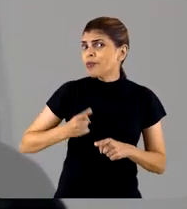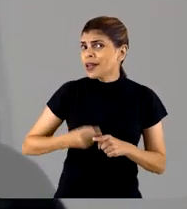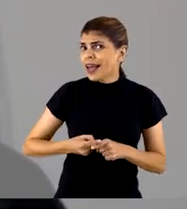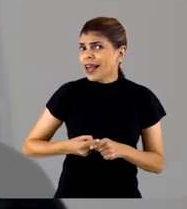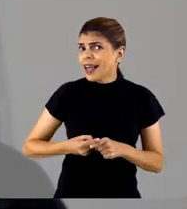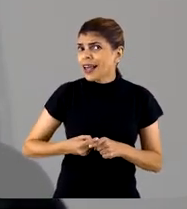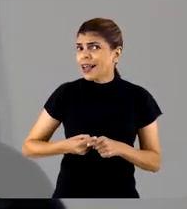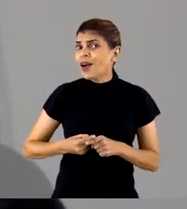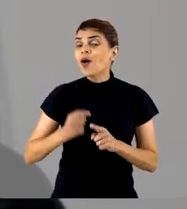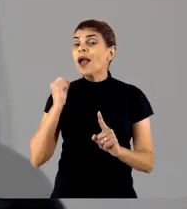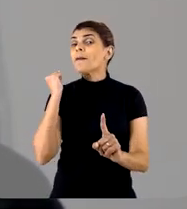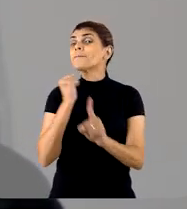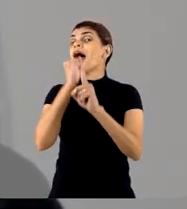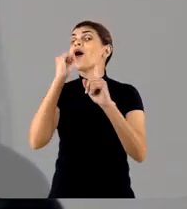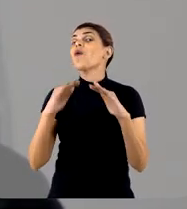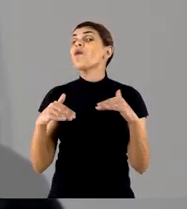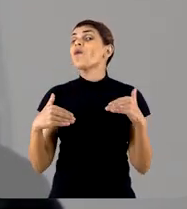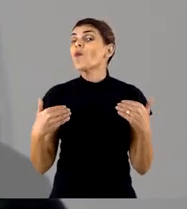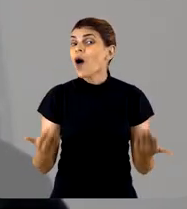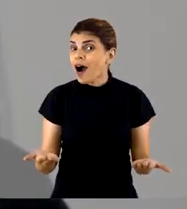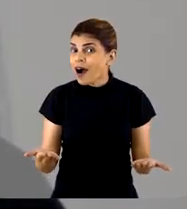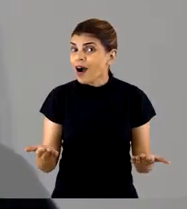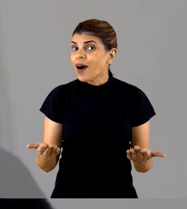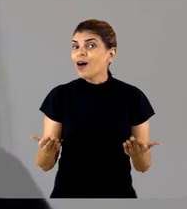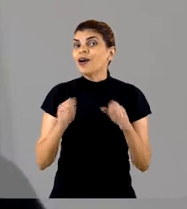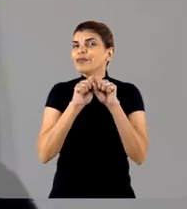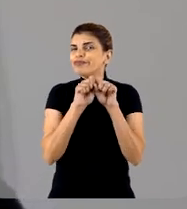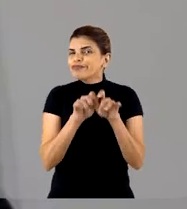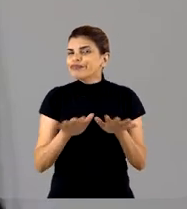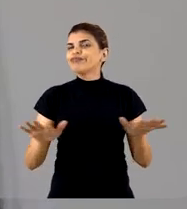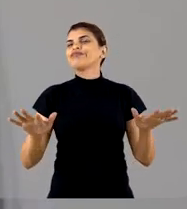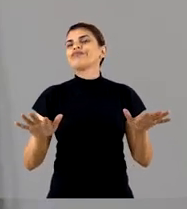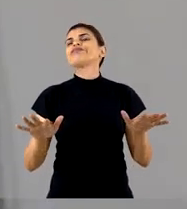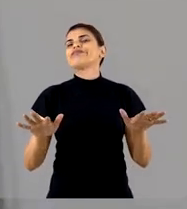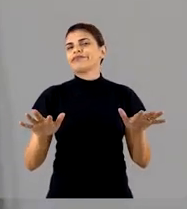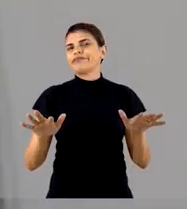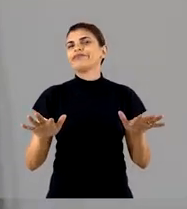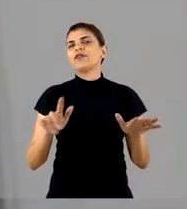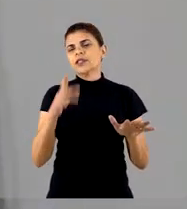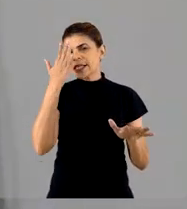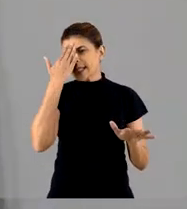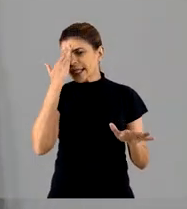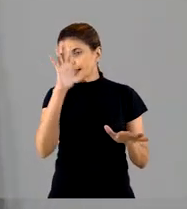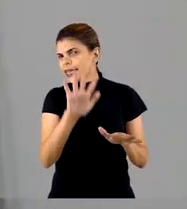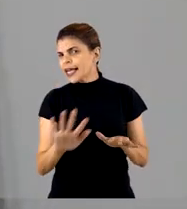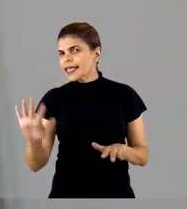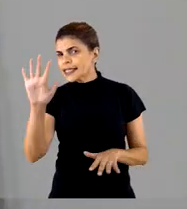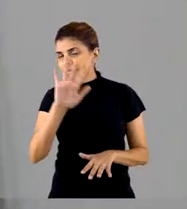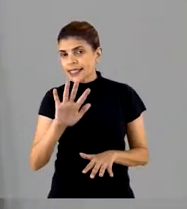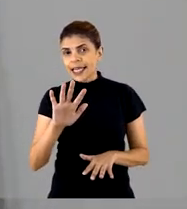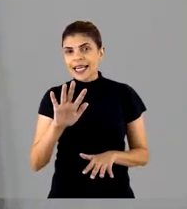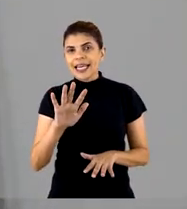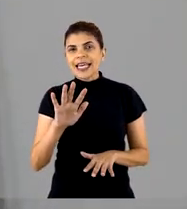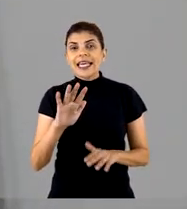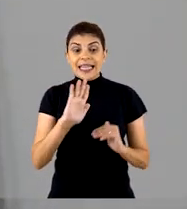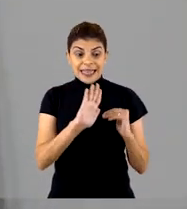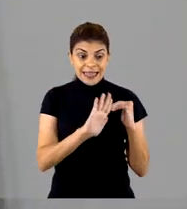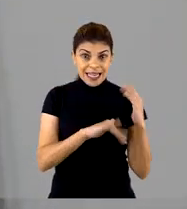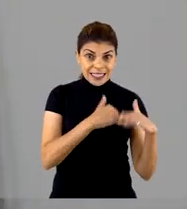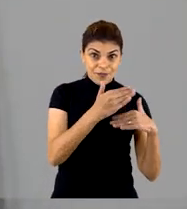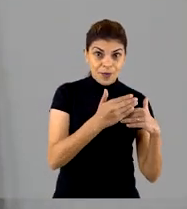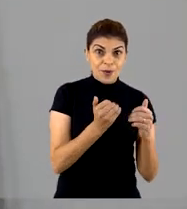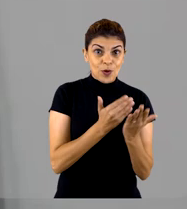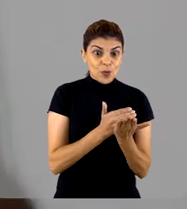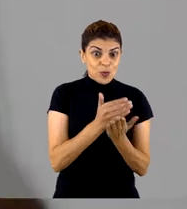À custa de quais impactos, né? Então, assim, com isso, só para vocês entenderem que a ideia de